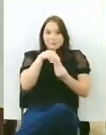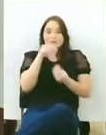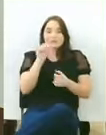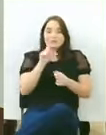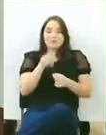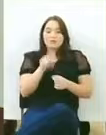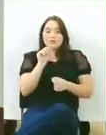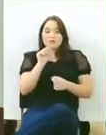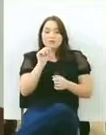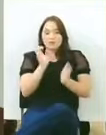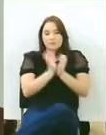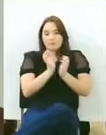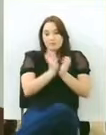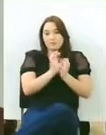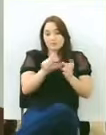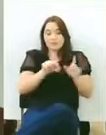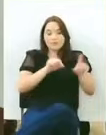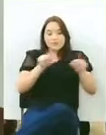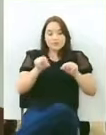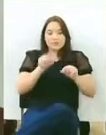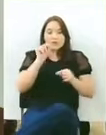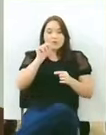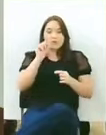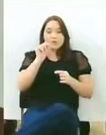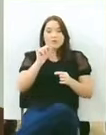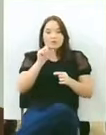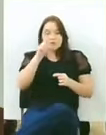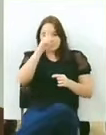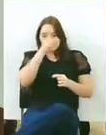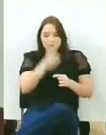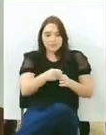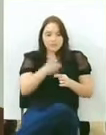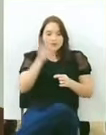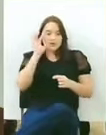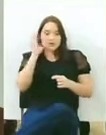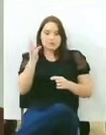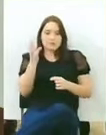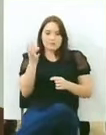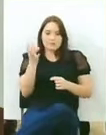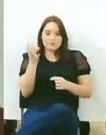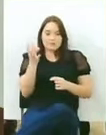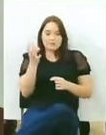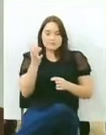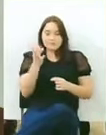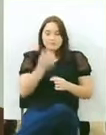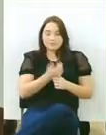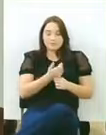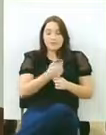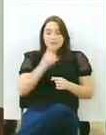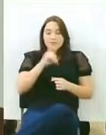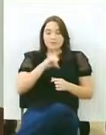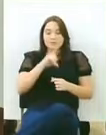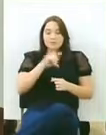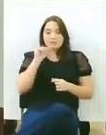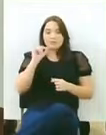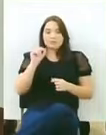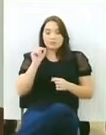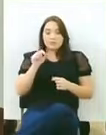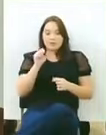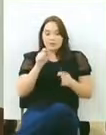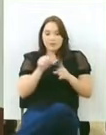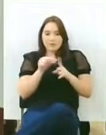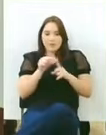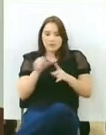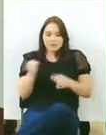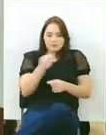na tomada de decisões e no governo e no pastoreio da igreja do Senhor Jesus. Portanto, ao